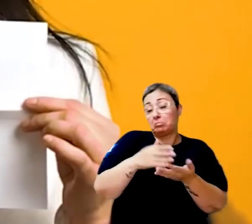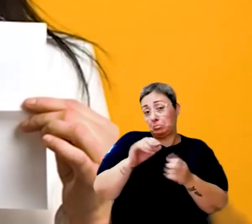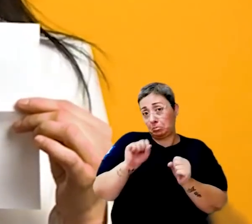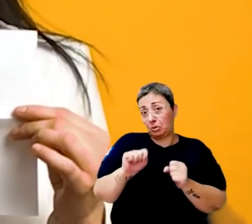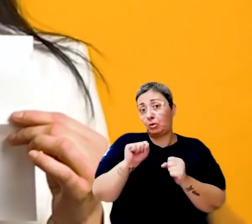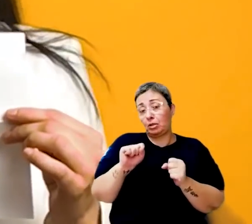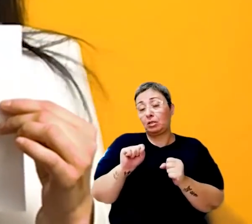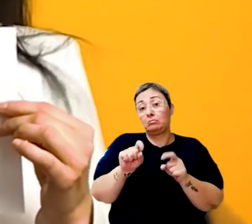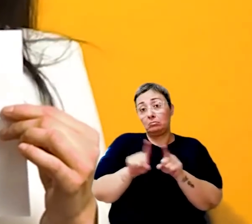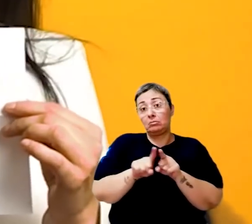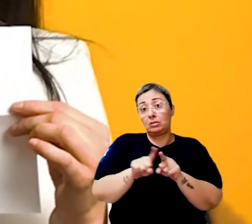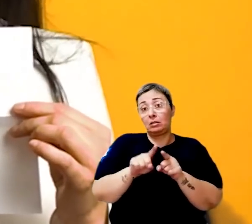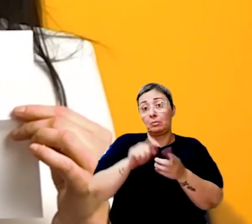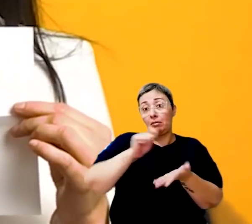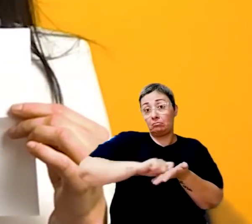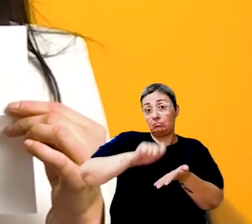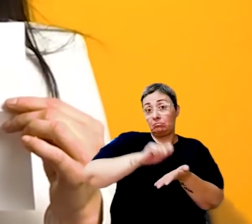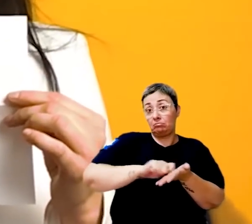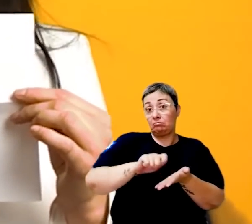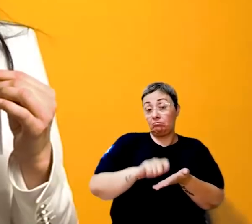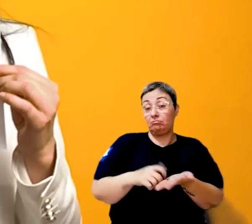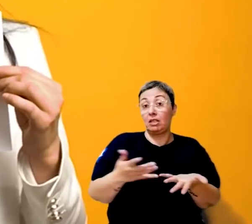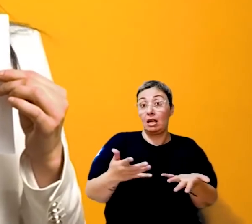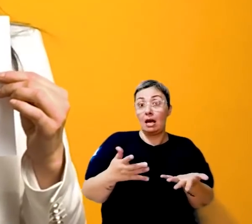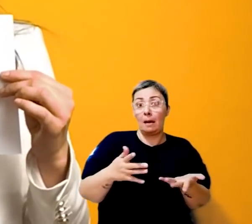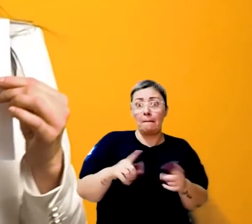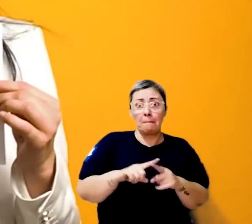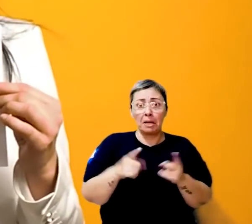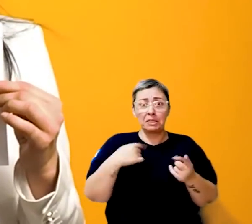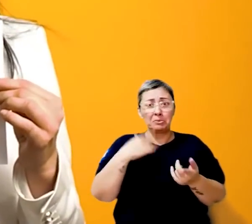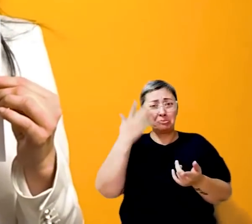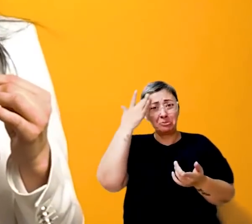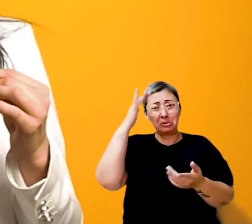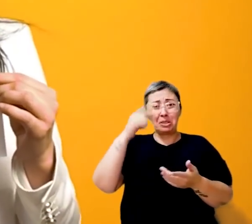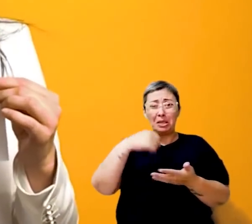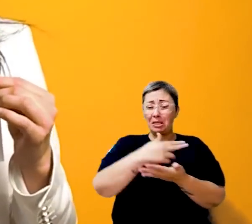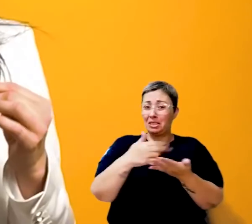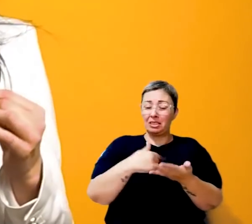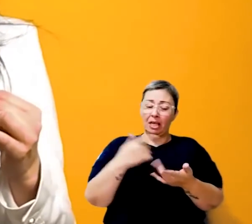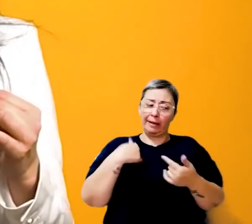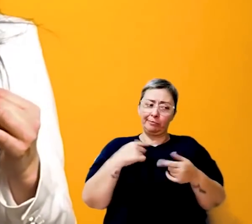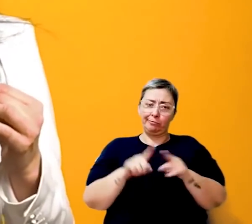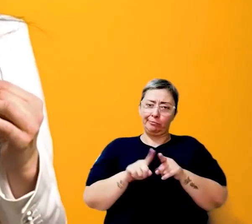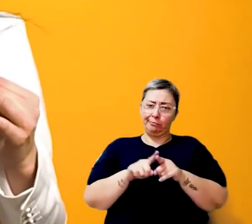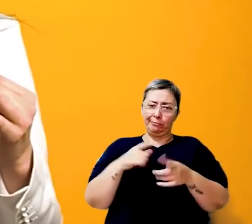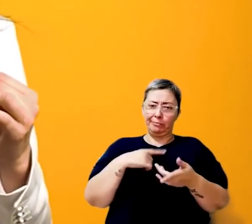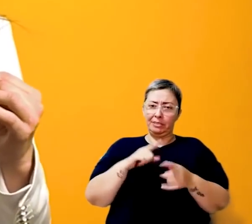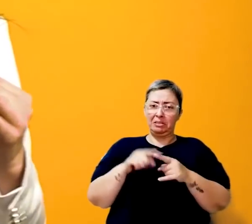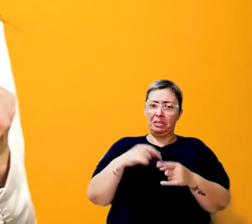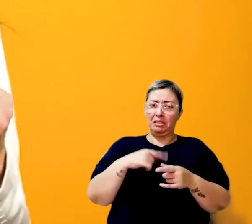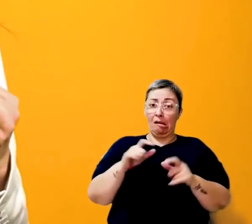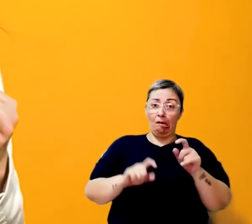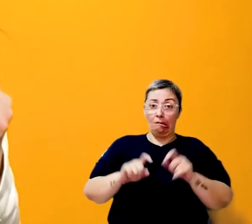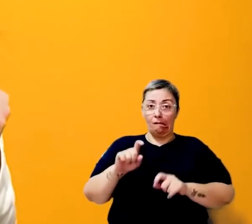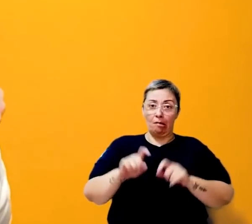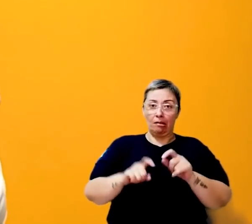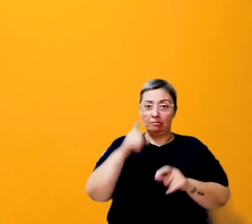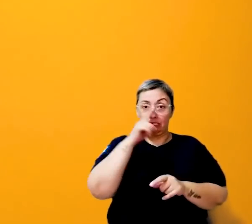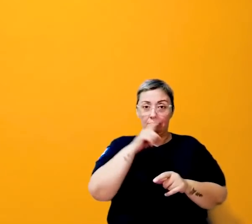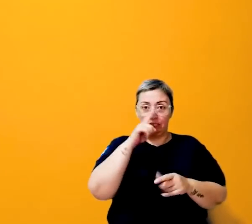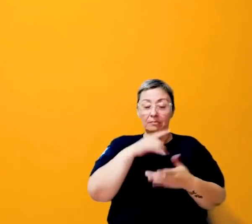e você também pode escrever. Eu não sei desenhar, eu também não tenho uma coordenação motora muito boa para